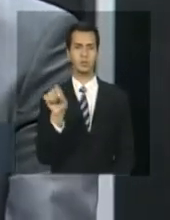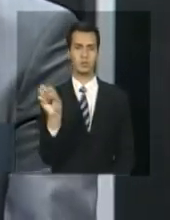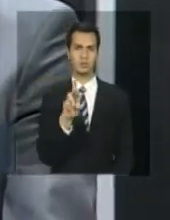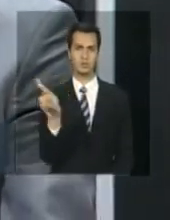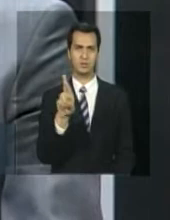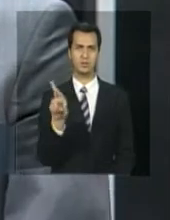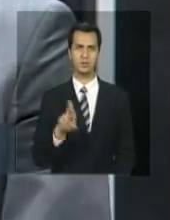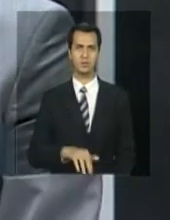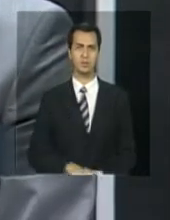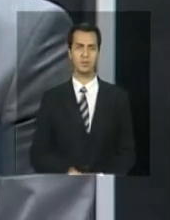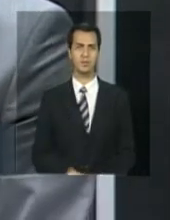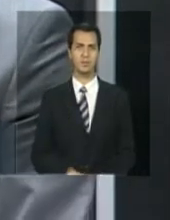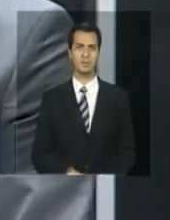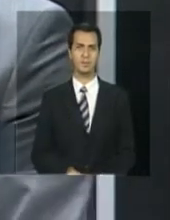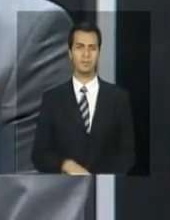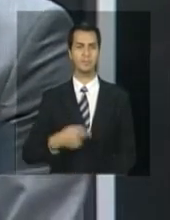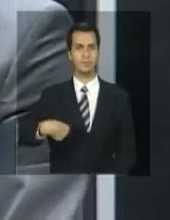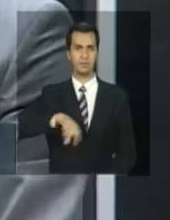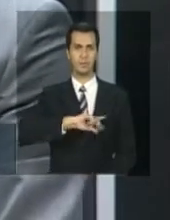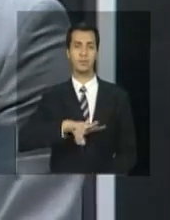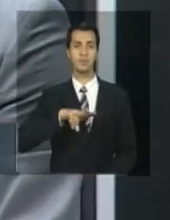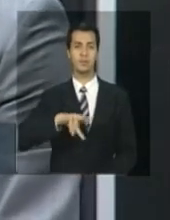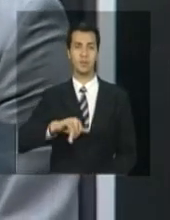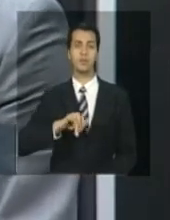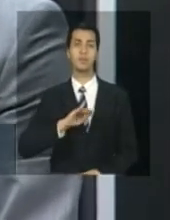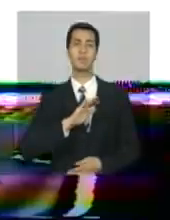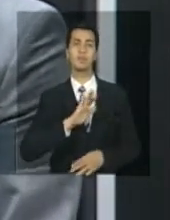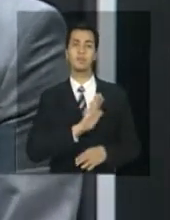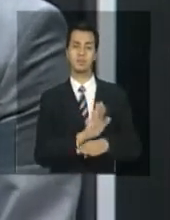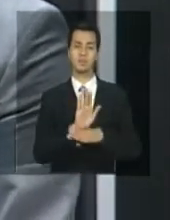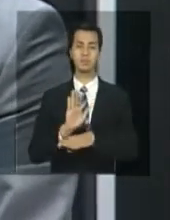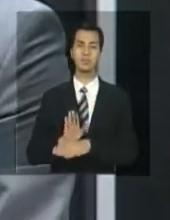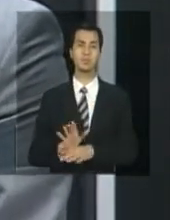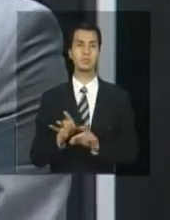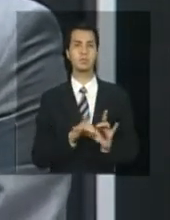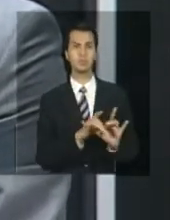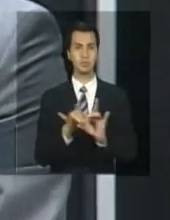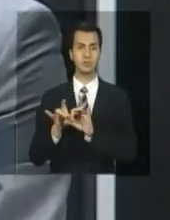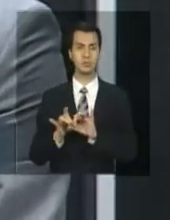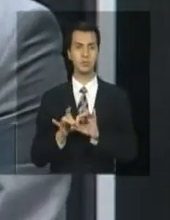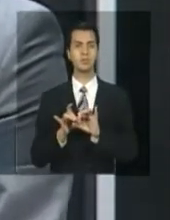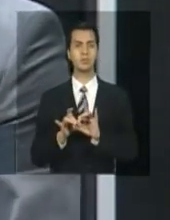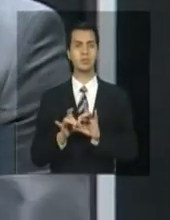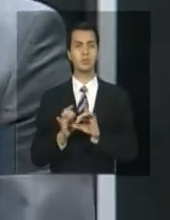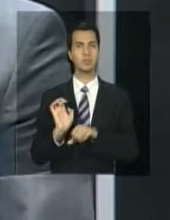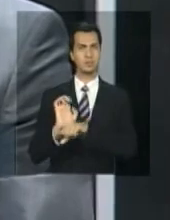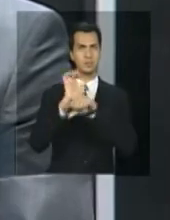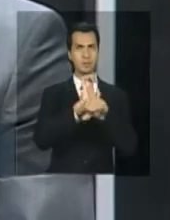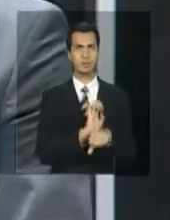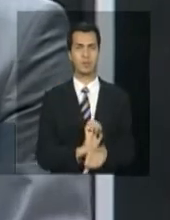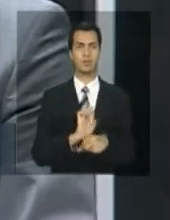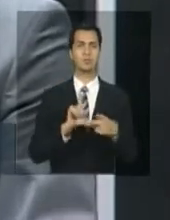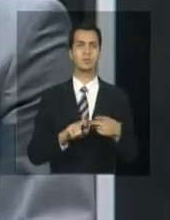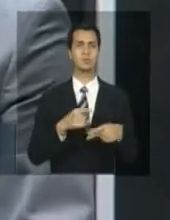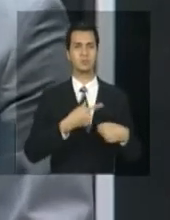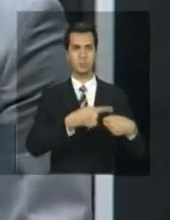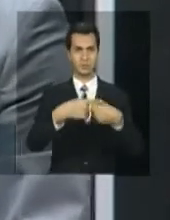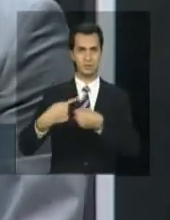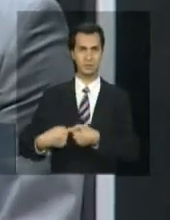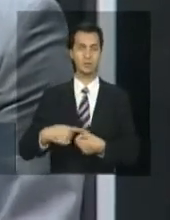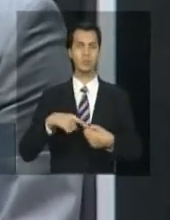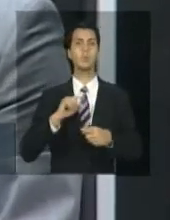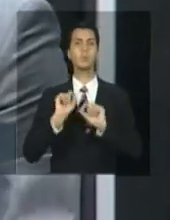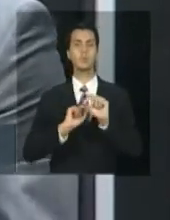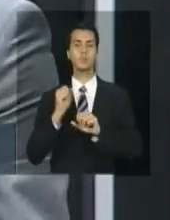reais. Avançaremos nas parcerias com estados e municípios em obras de saneamento,